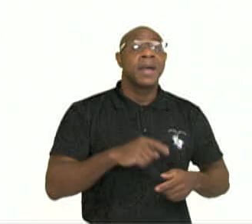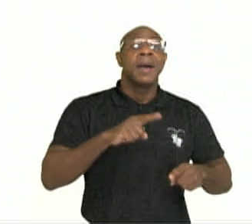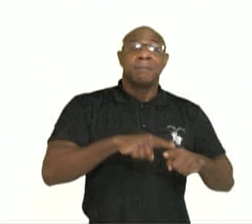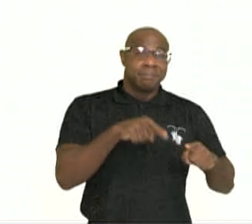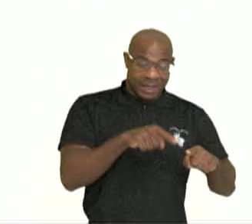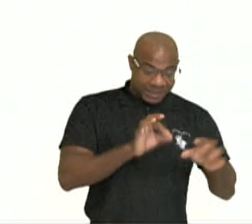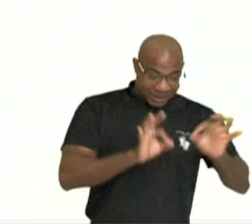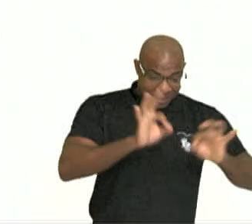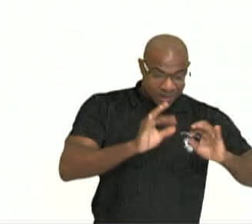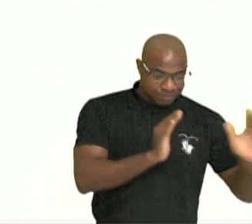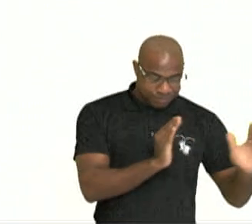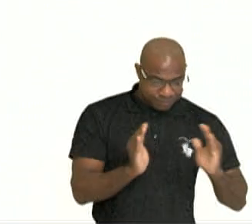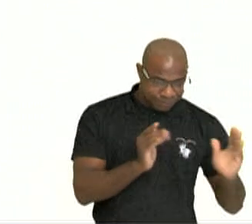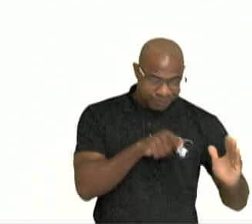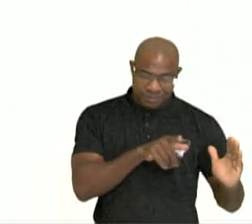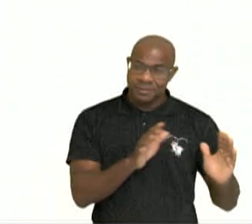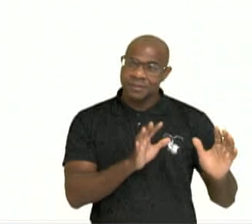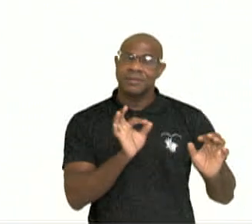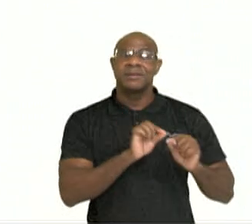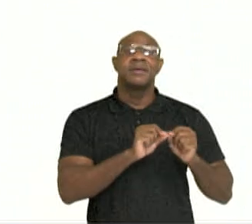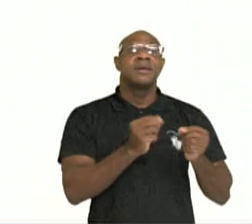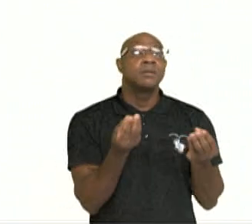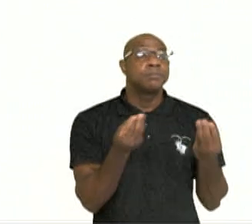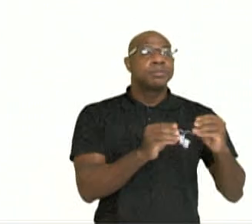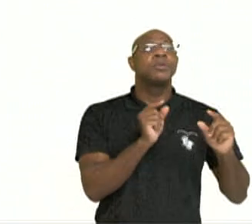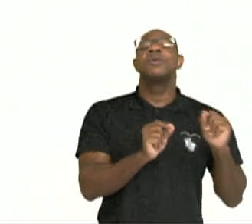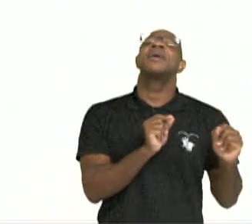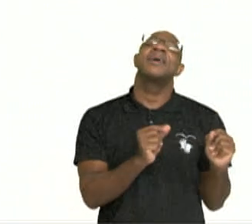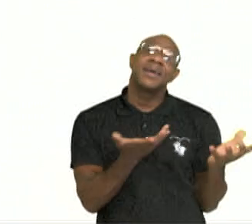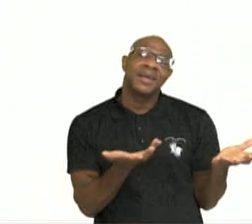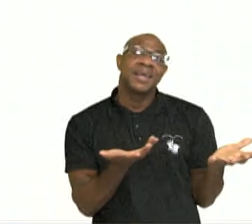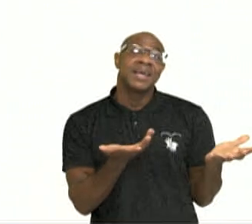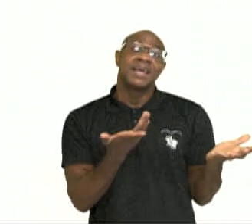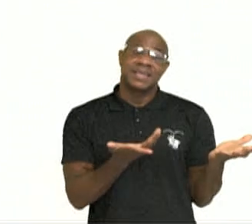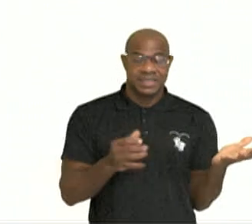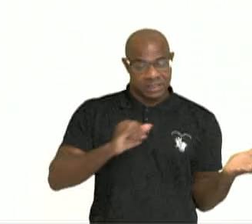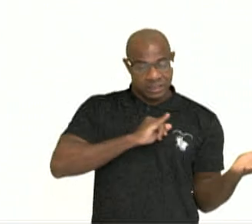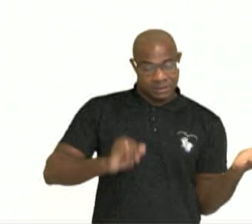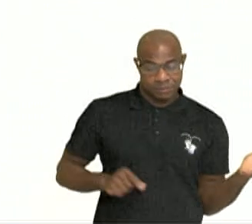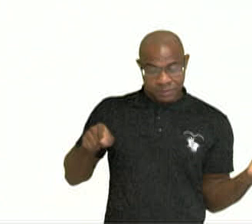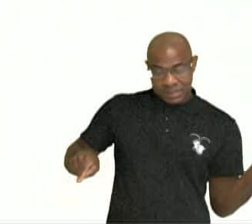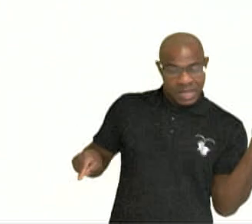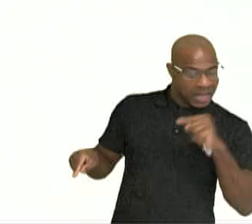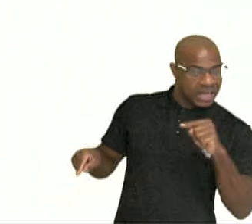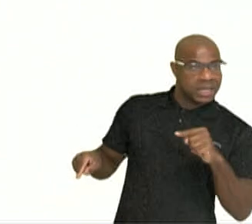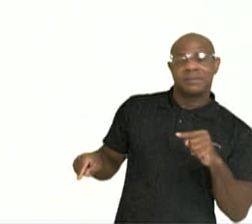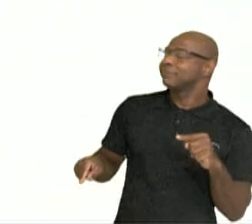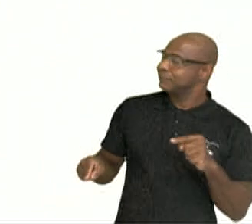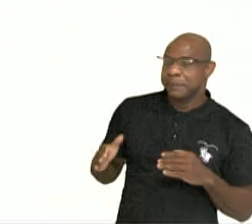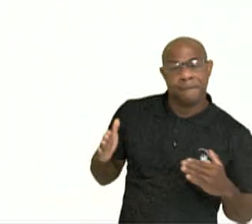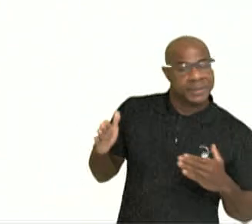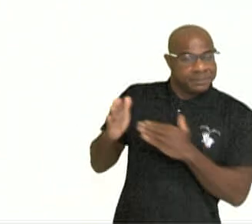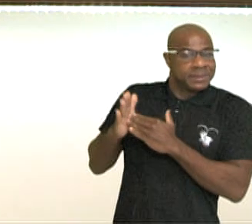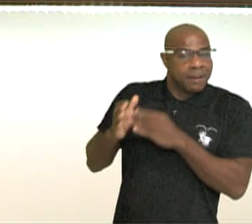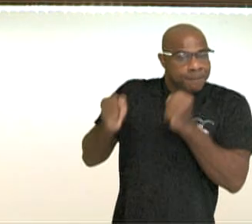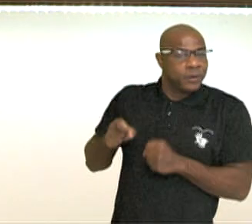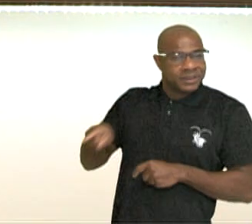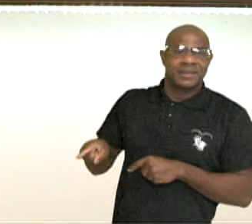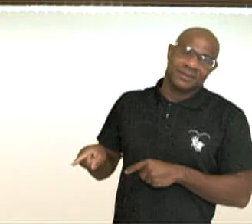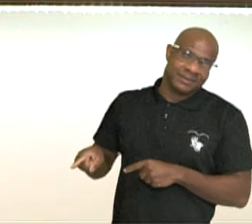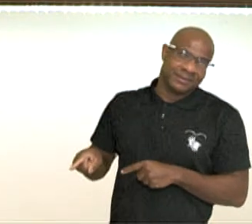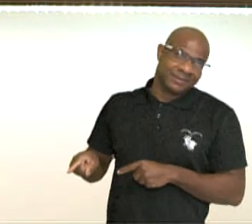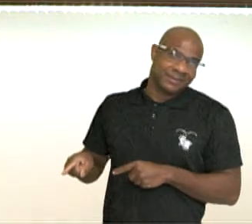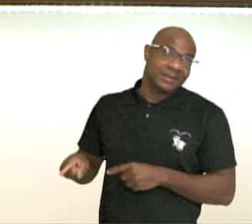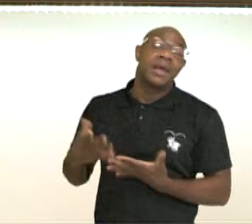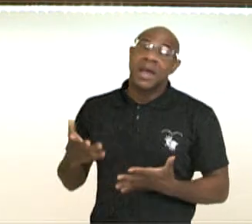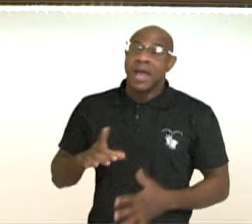nessa organização eles acabaram colocando, que o imperador ele teria poderes limitados. Mas essa era